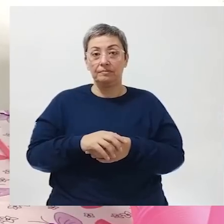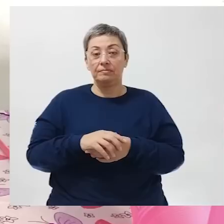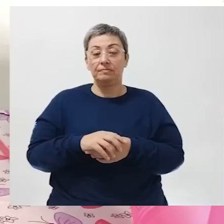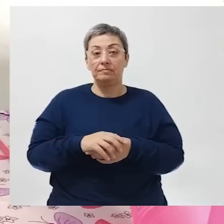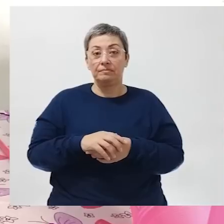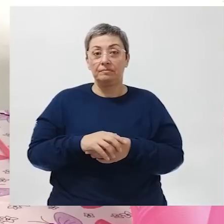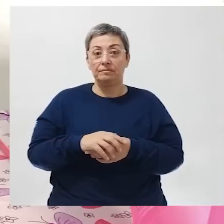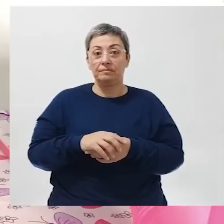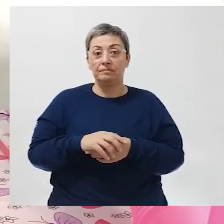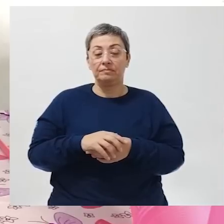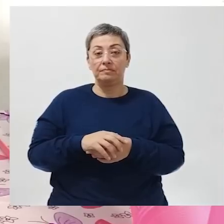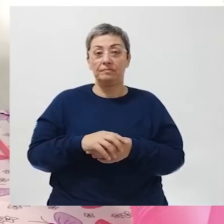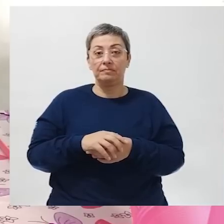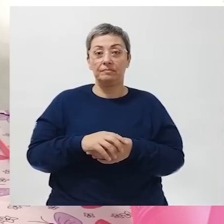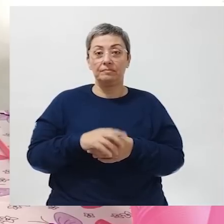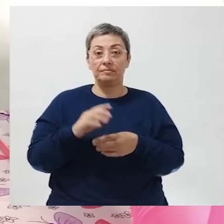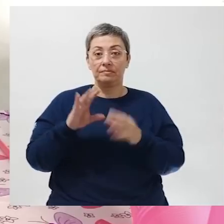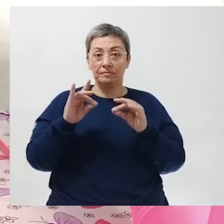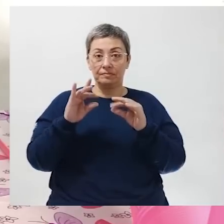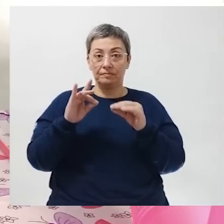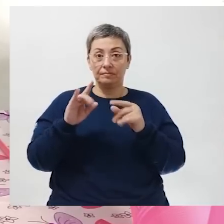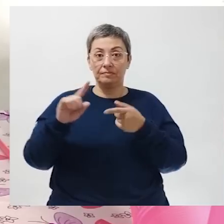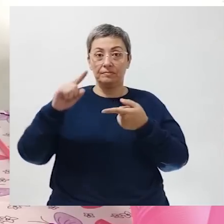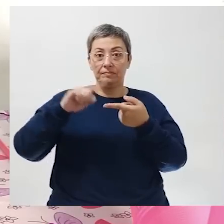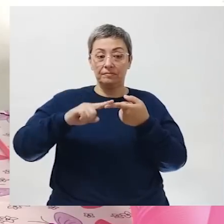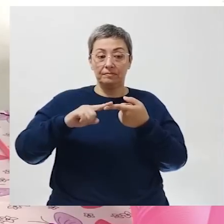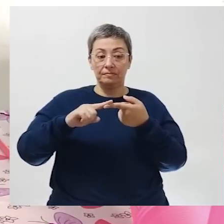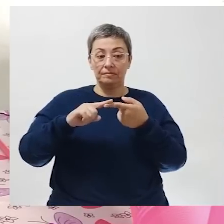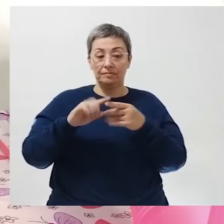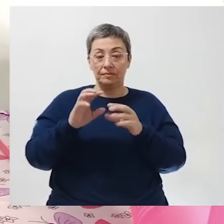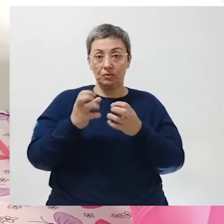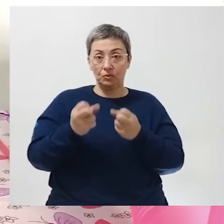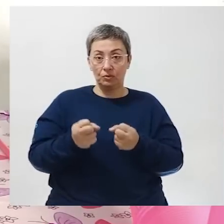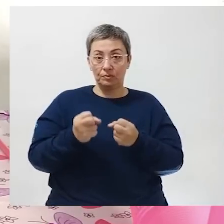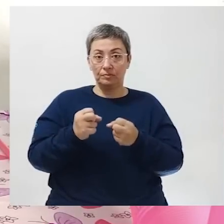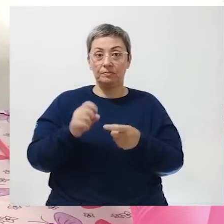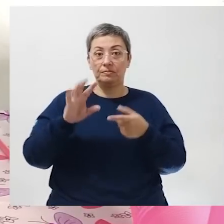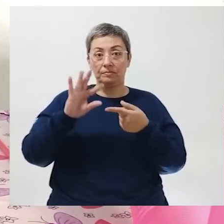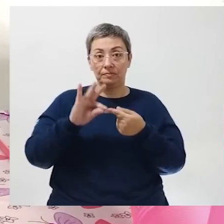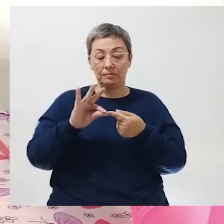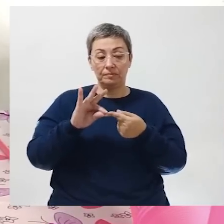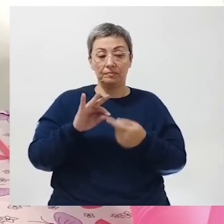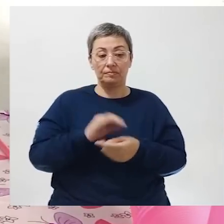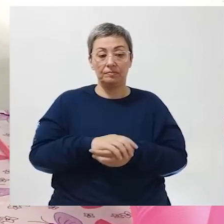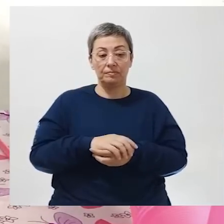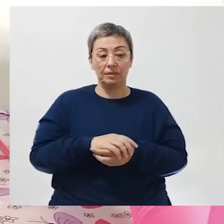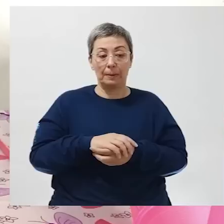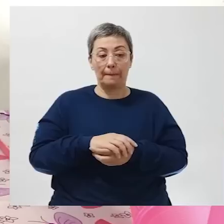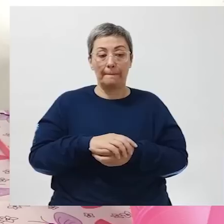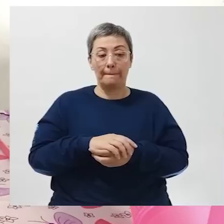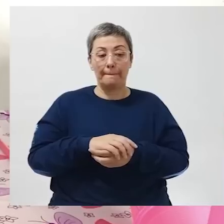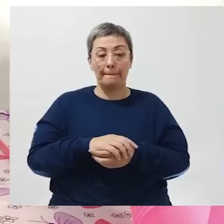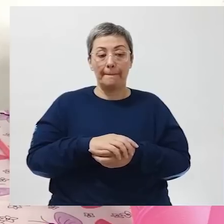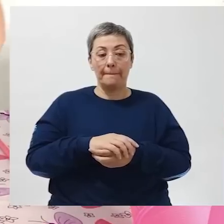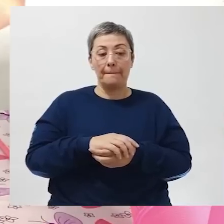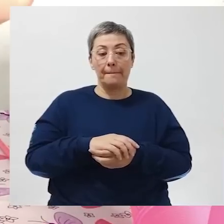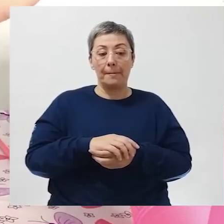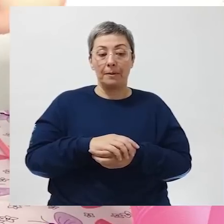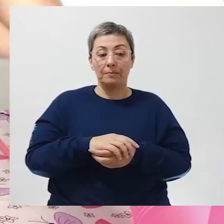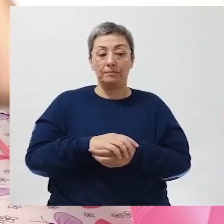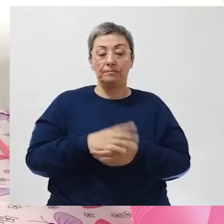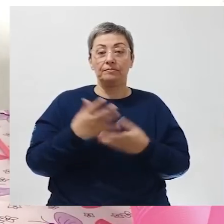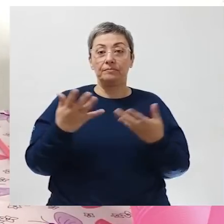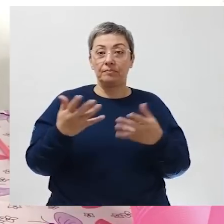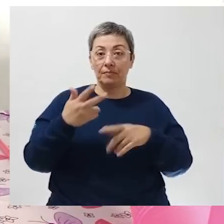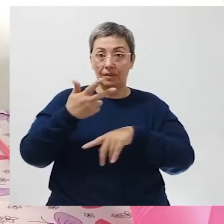Passou cola, deixou secar e grudou no rabinho do porquinho.